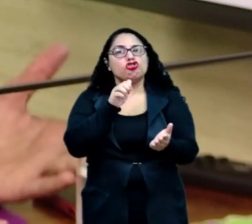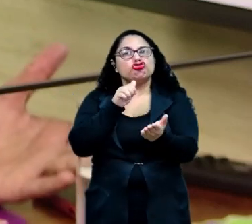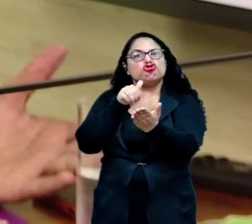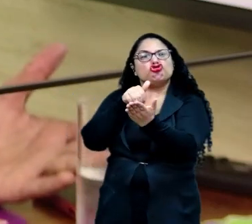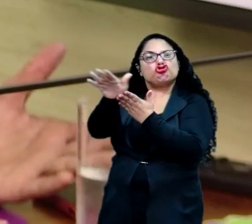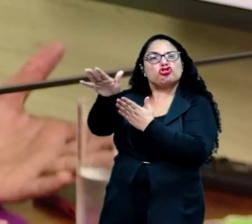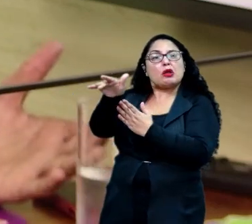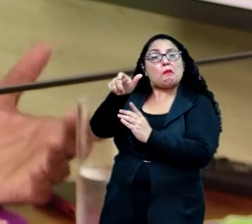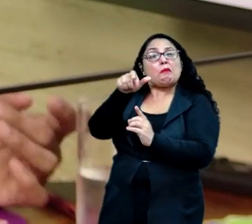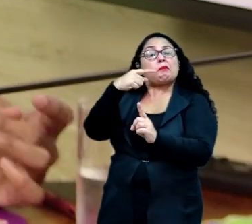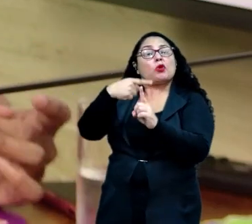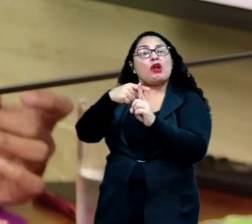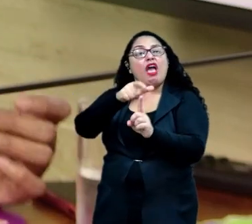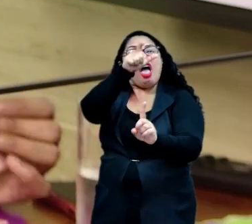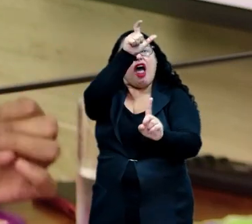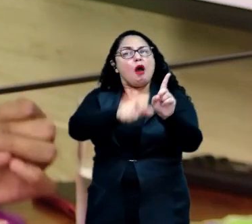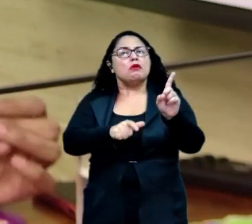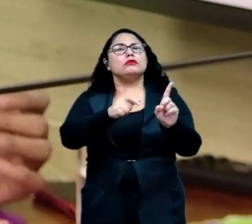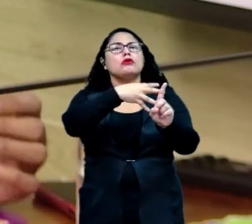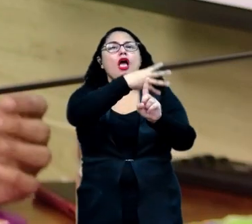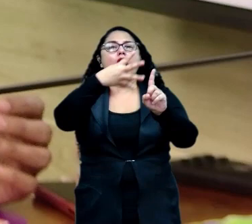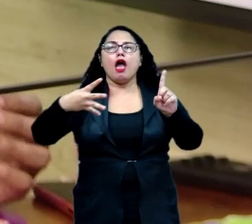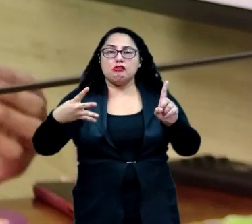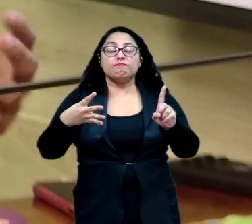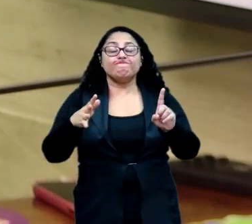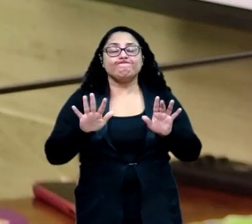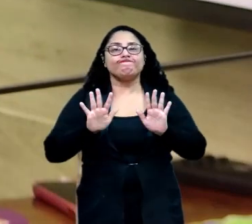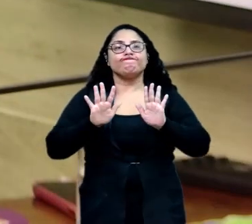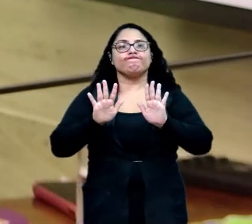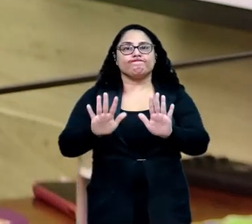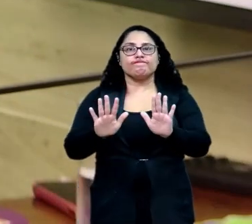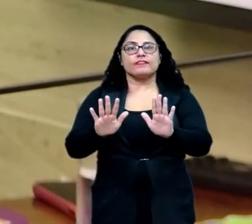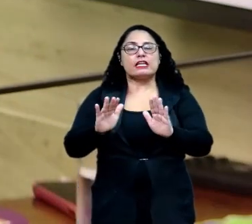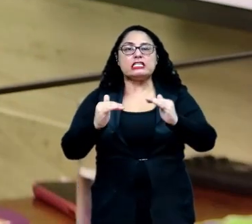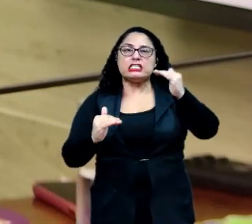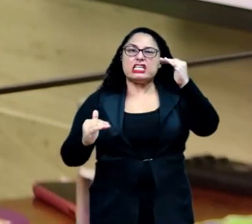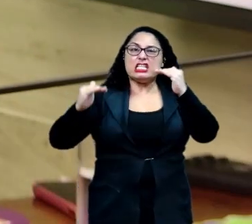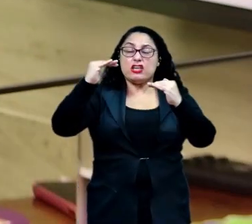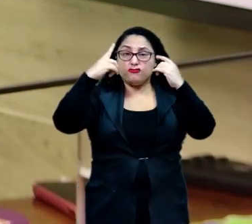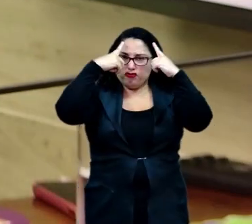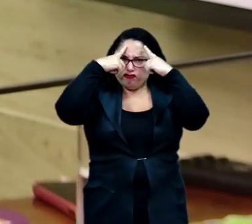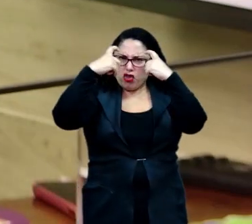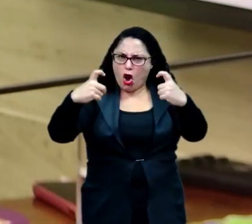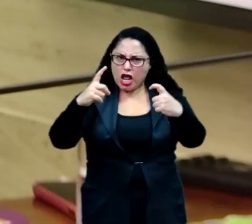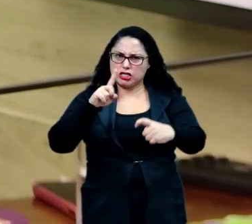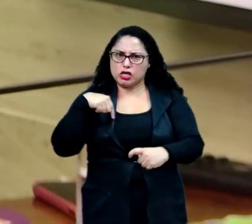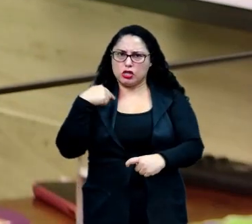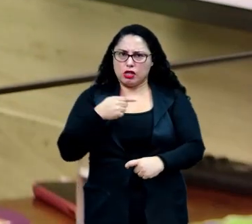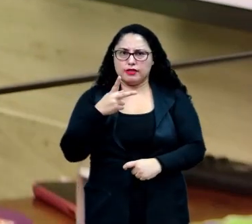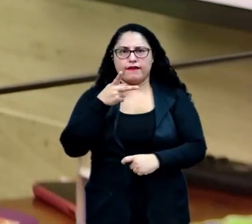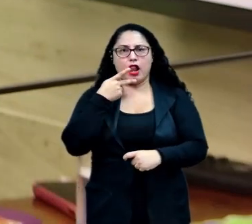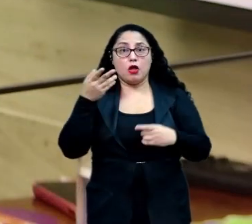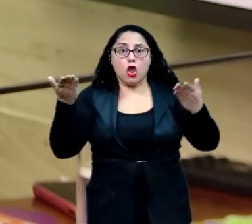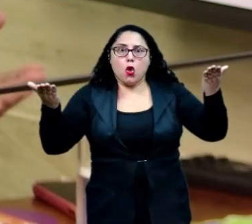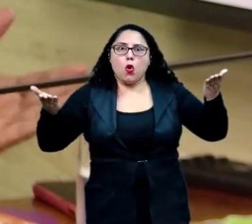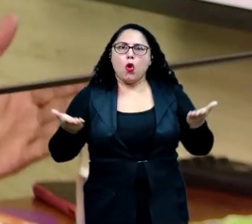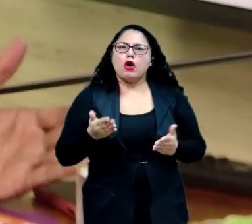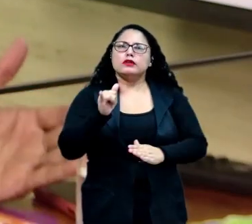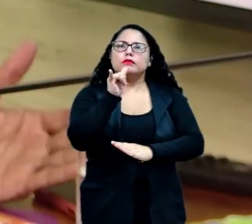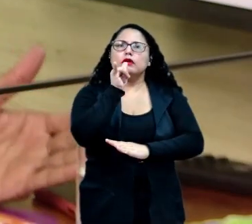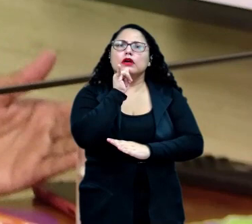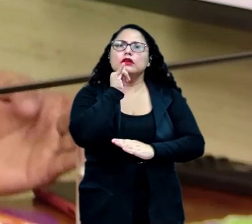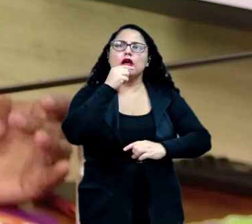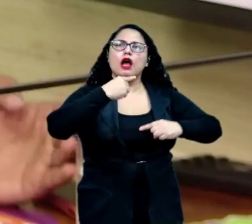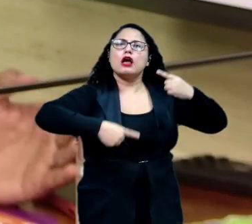porque ela era uma pessoa LGBT. Então, é esse nível de violência que a gente fala. E hoje, por